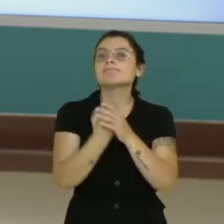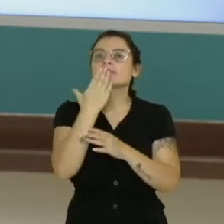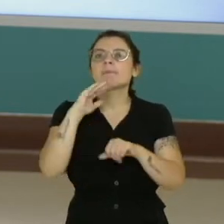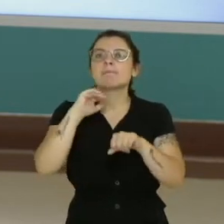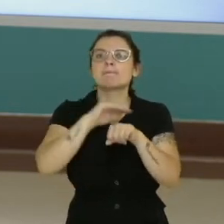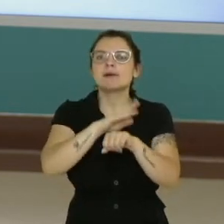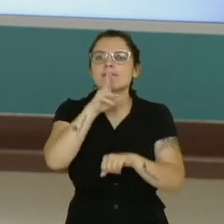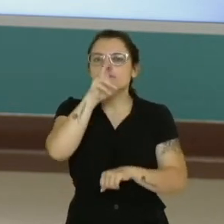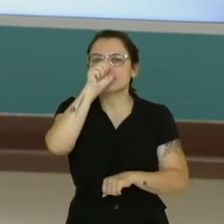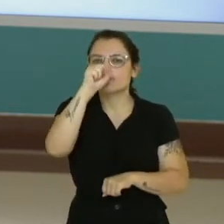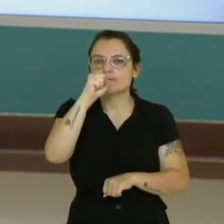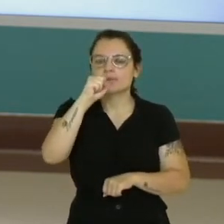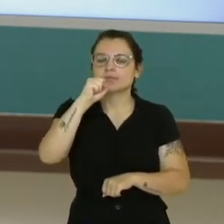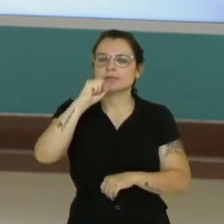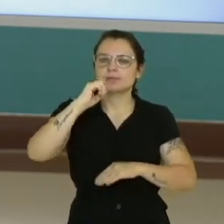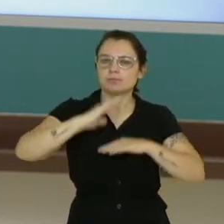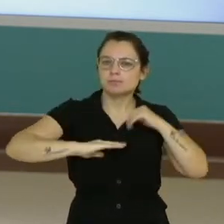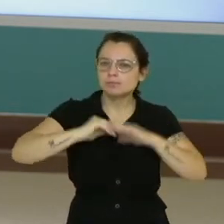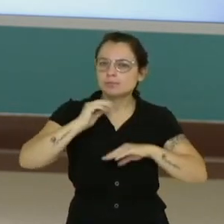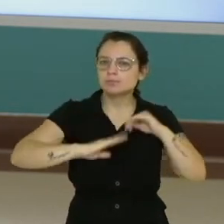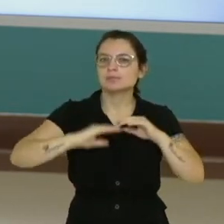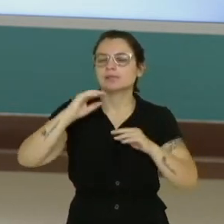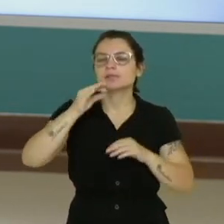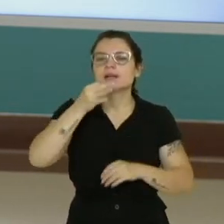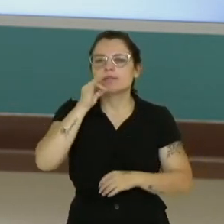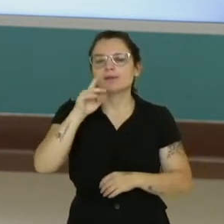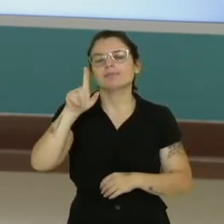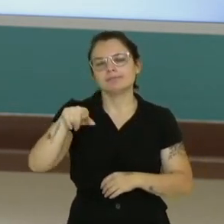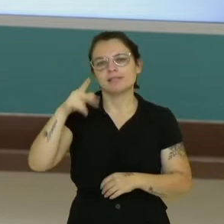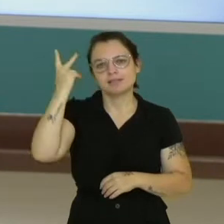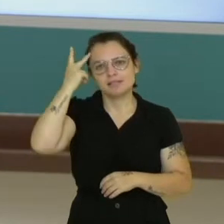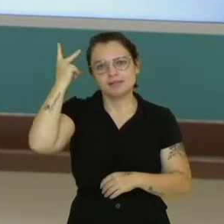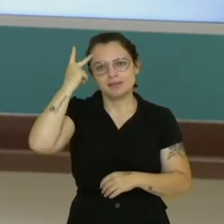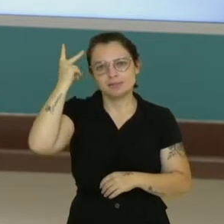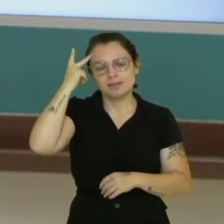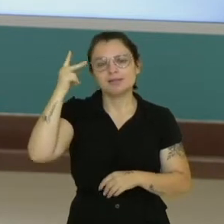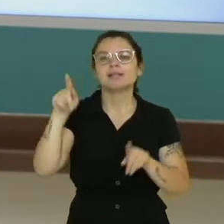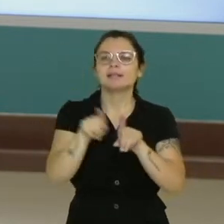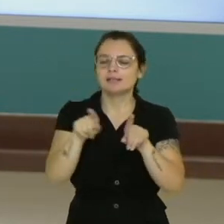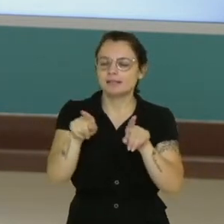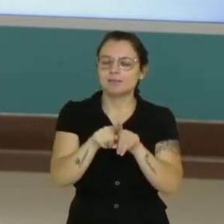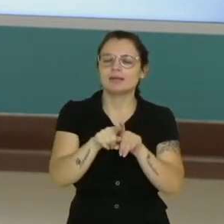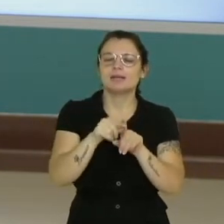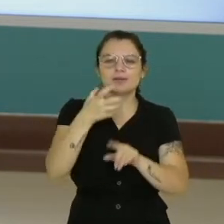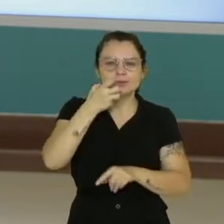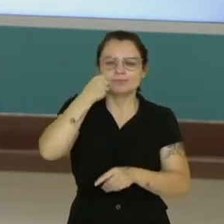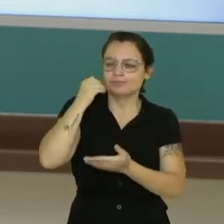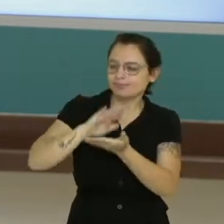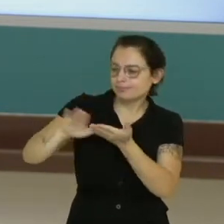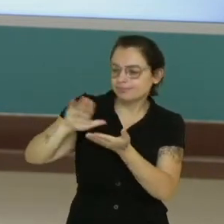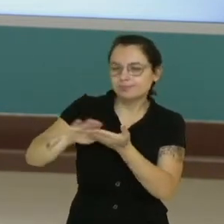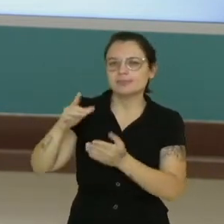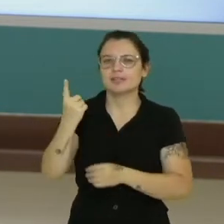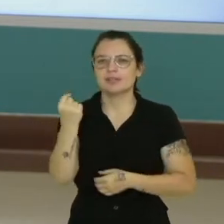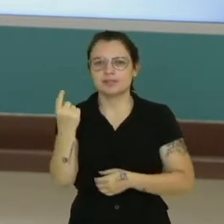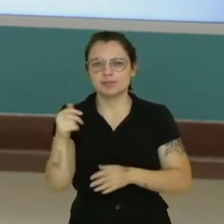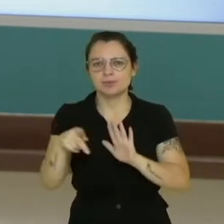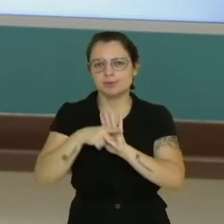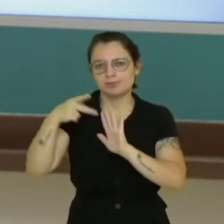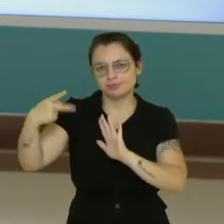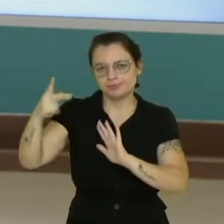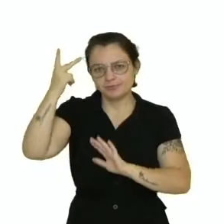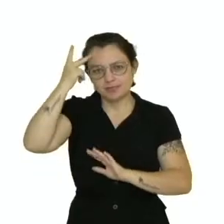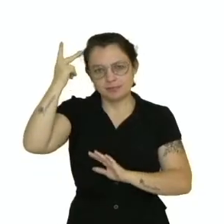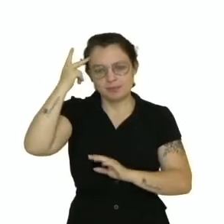de café. Ele também vai ser o estado que vai receber grande parte do investimento do café no desenvolvimento da sua